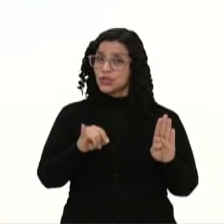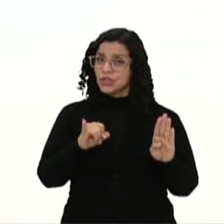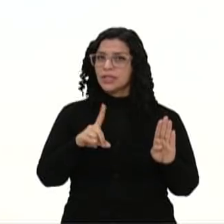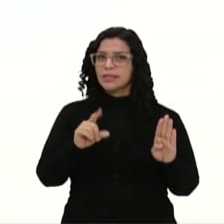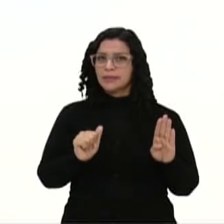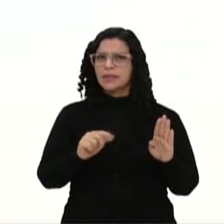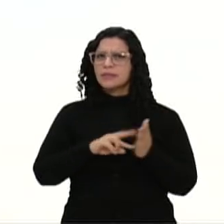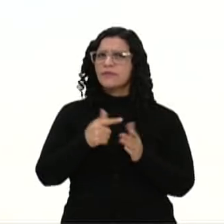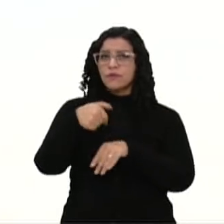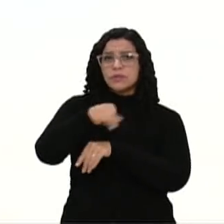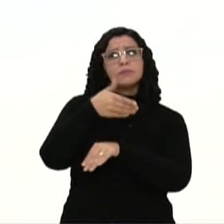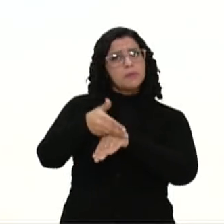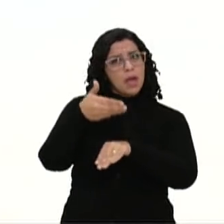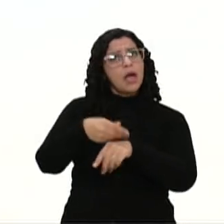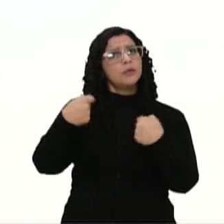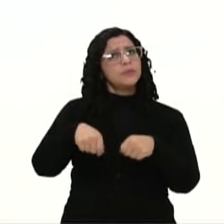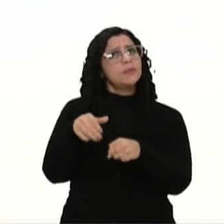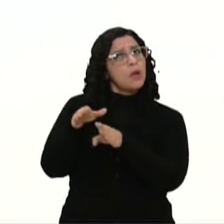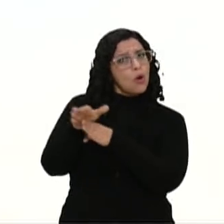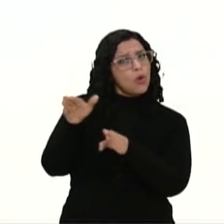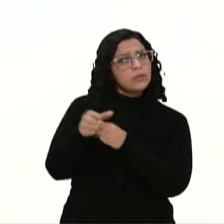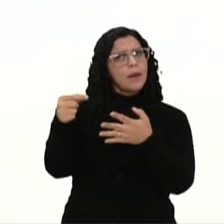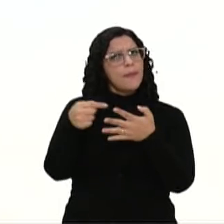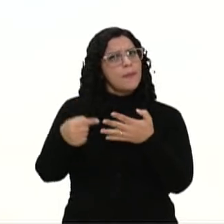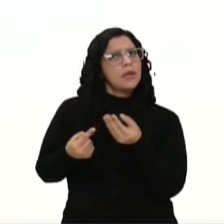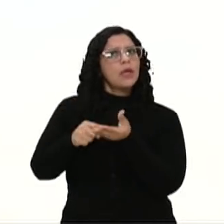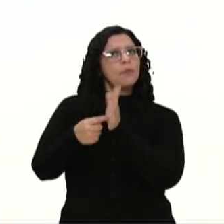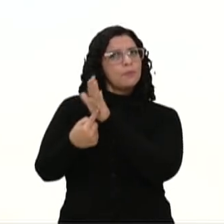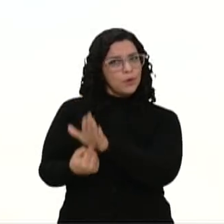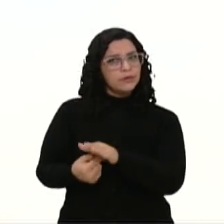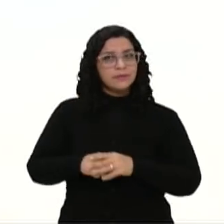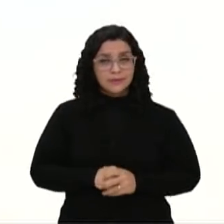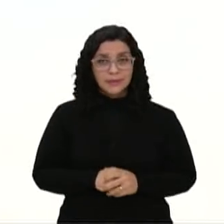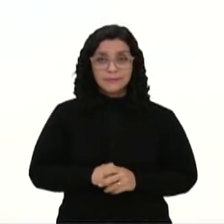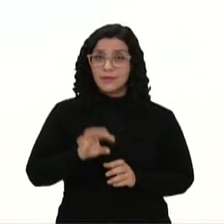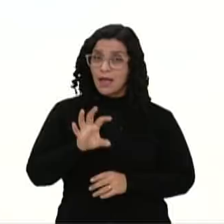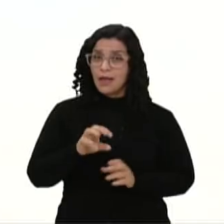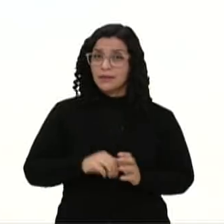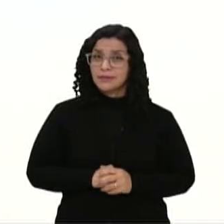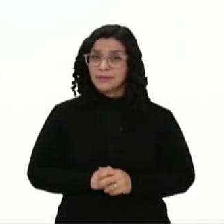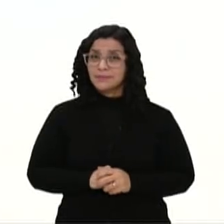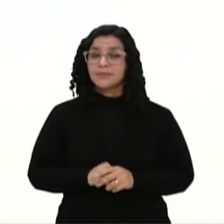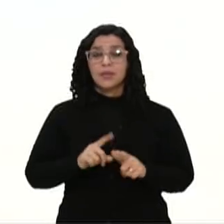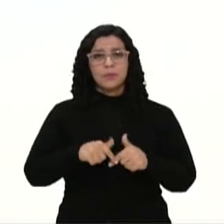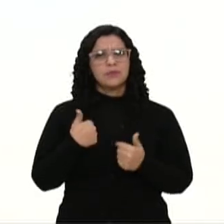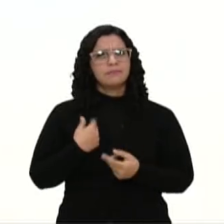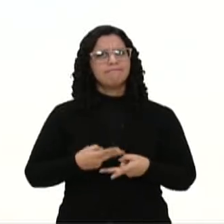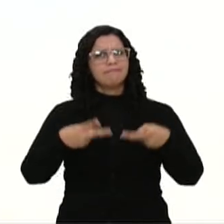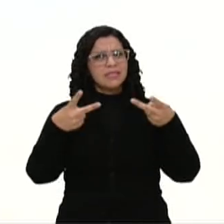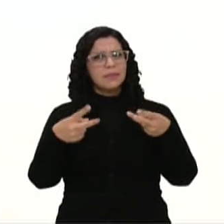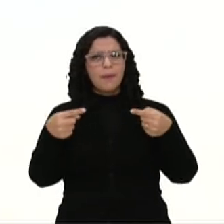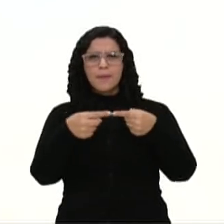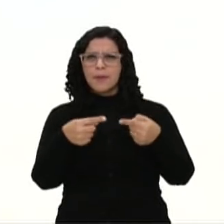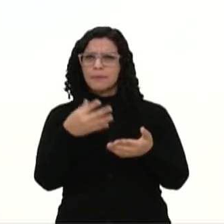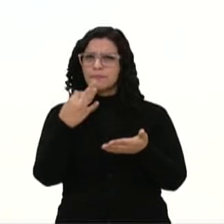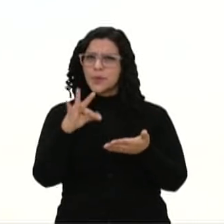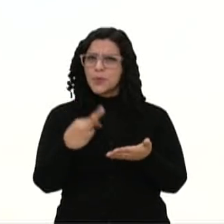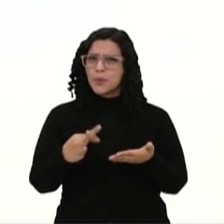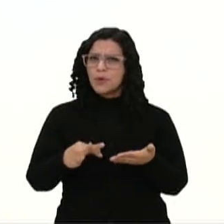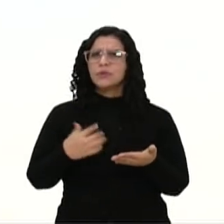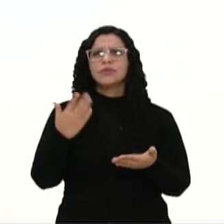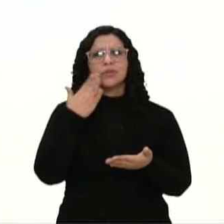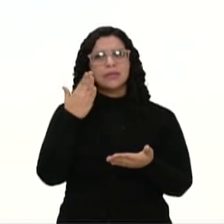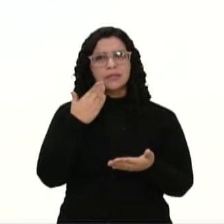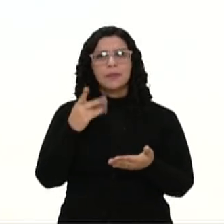a colocar em prática as ideias que lhes recomendou. Isso mesmo. Identificamos aqui, corrigimos